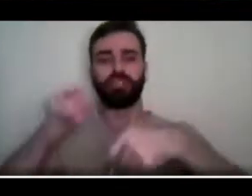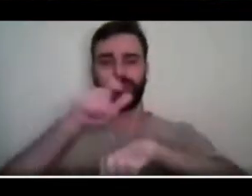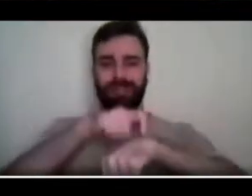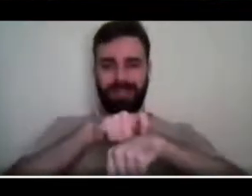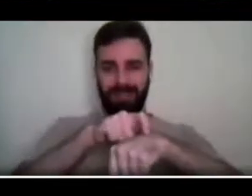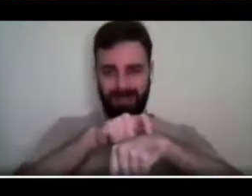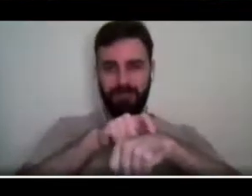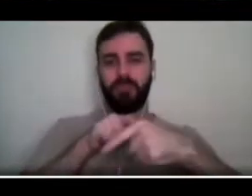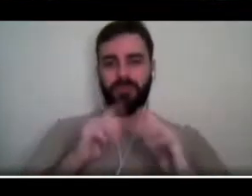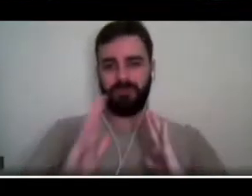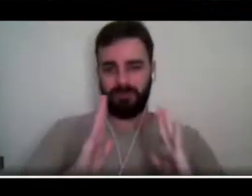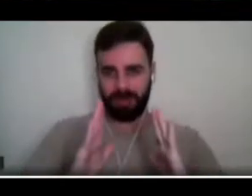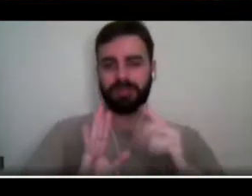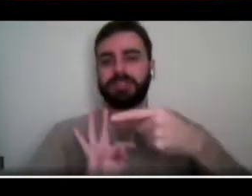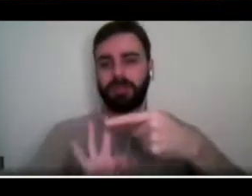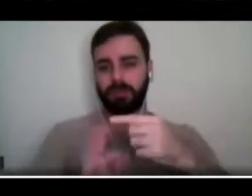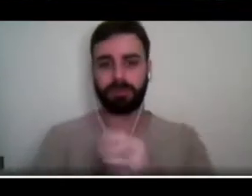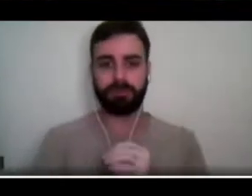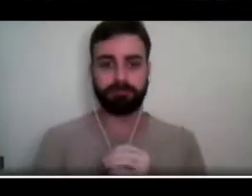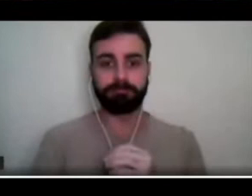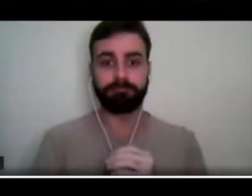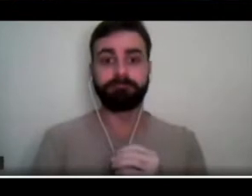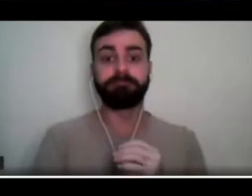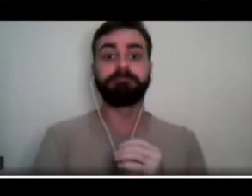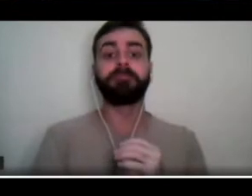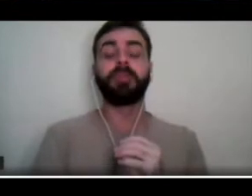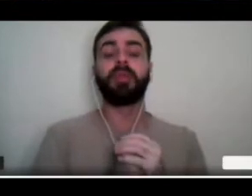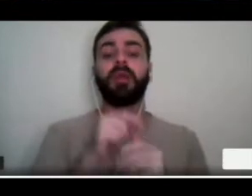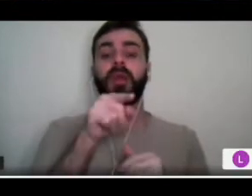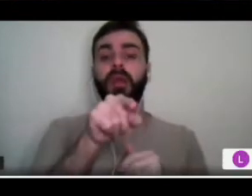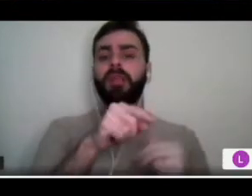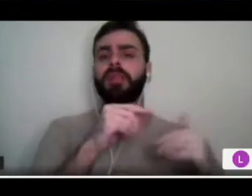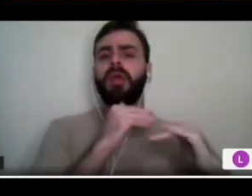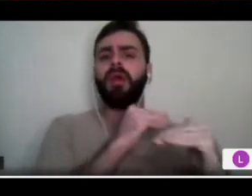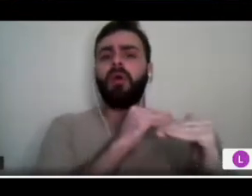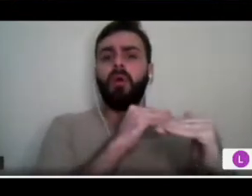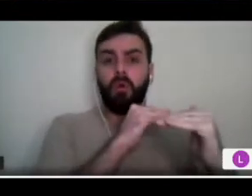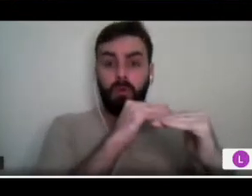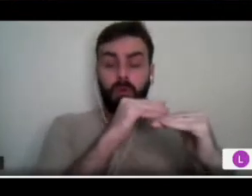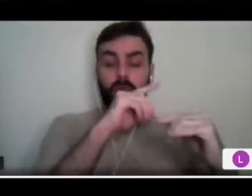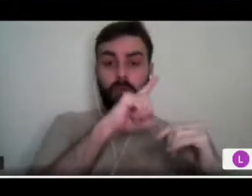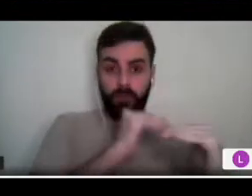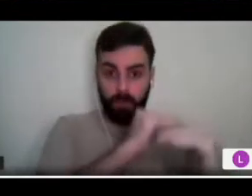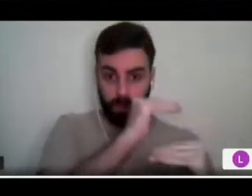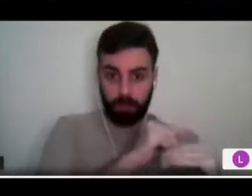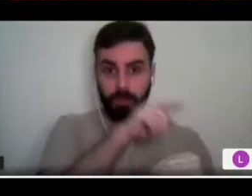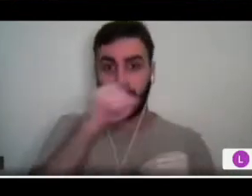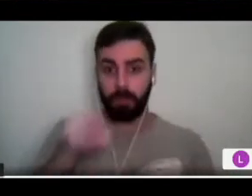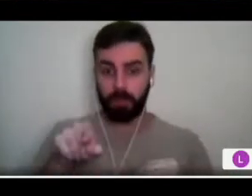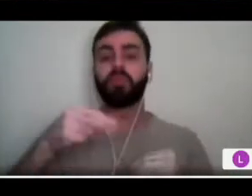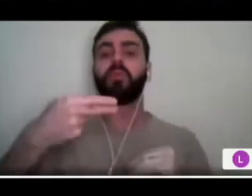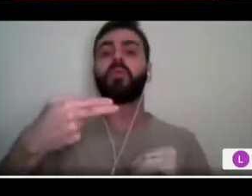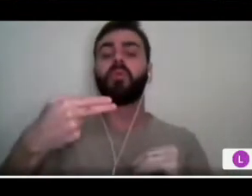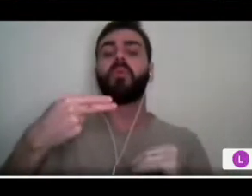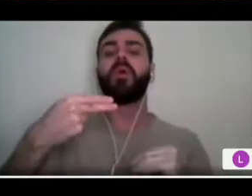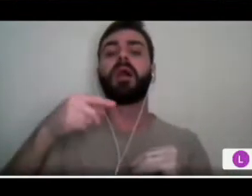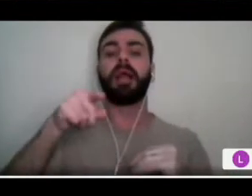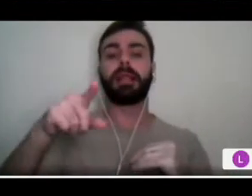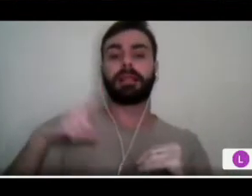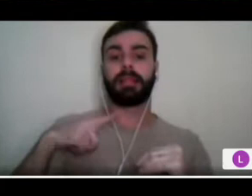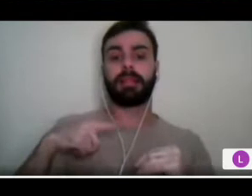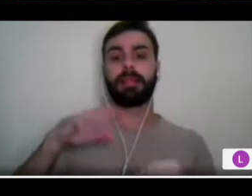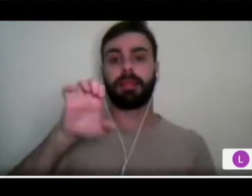Então, observe aqui que o vetor velocidade média, ele é um outro vetor dividido por um escalar.